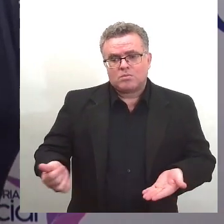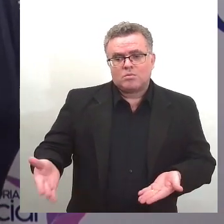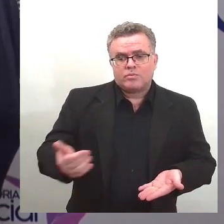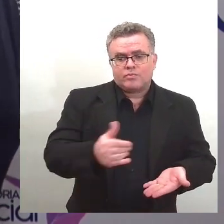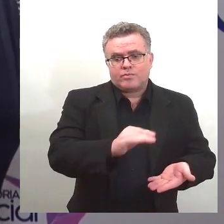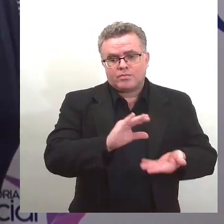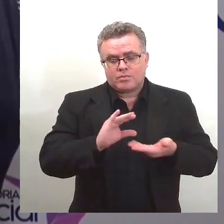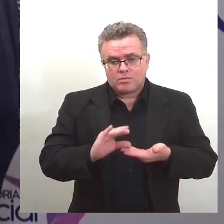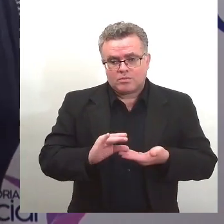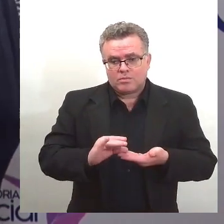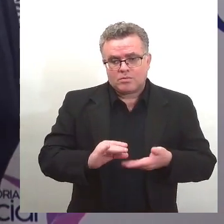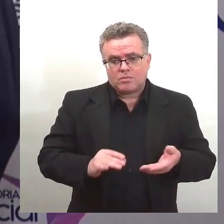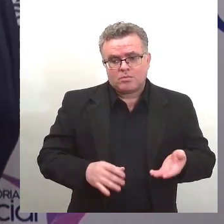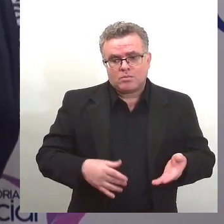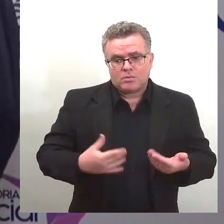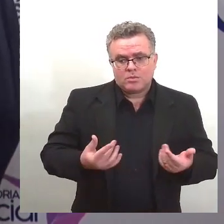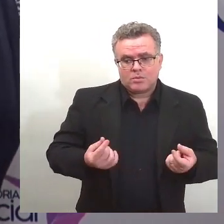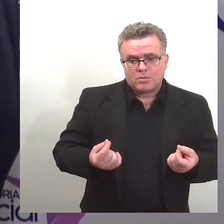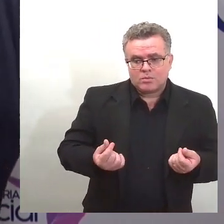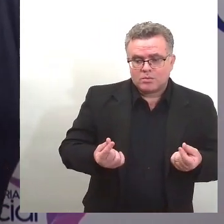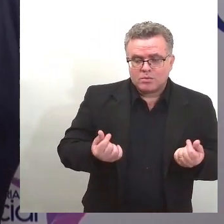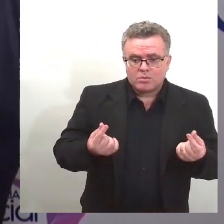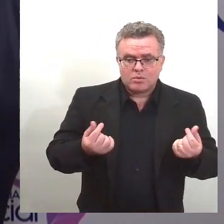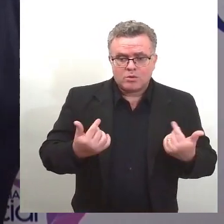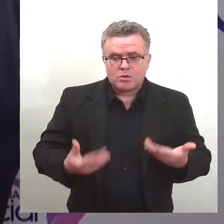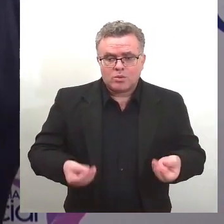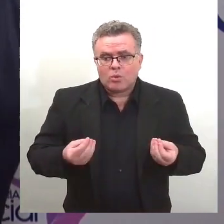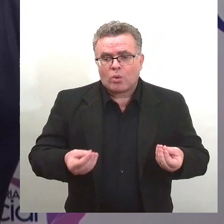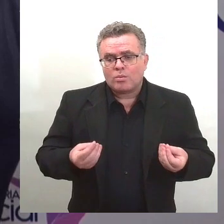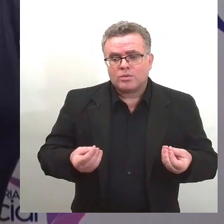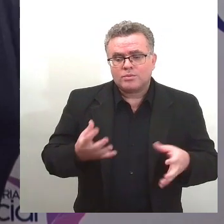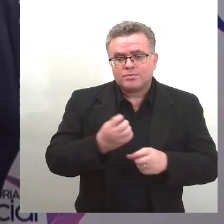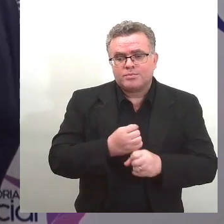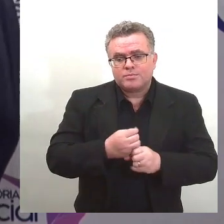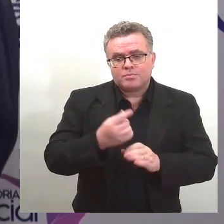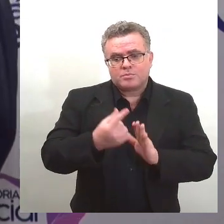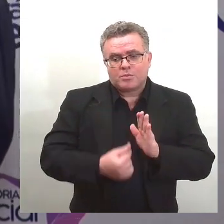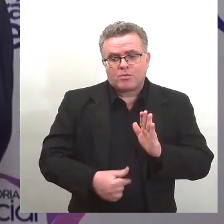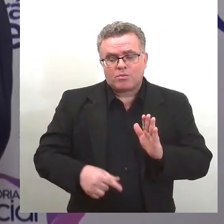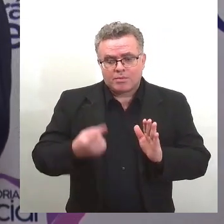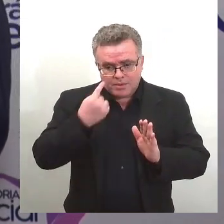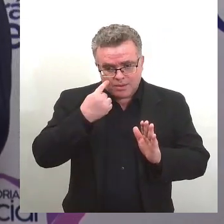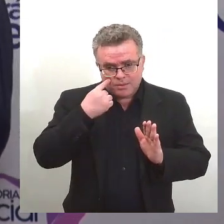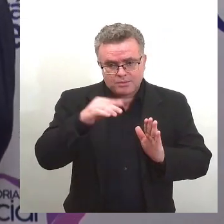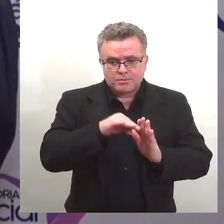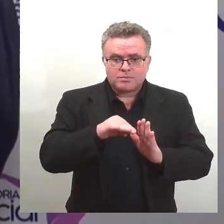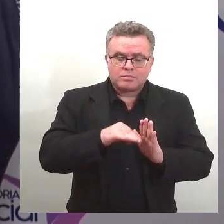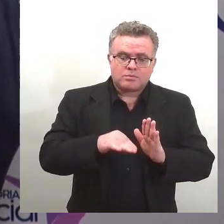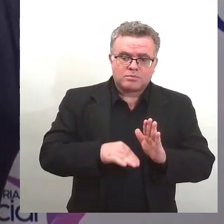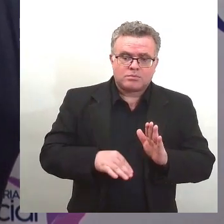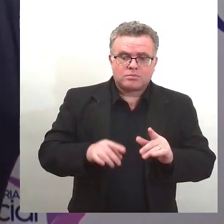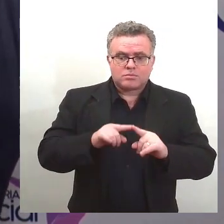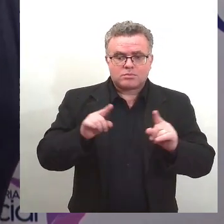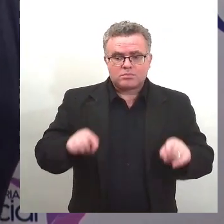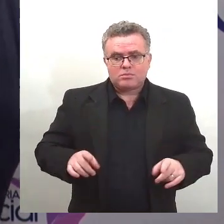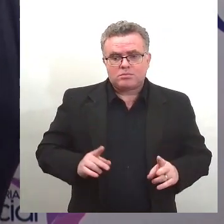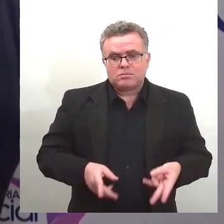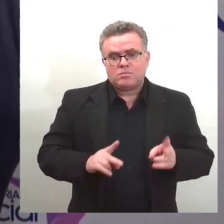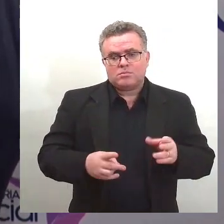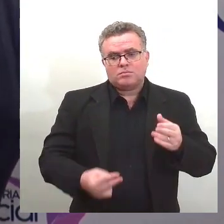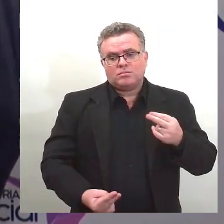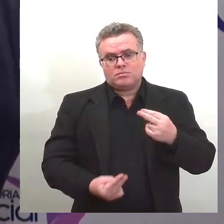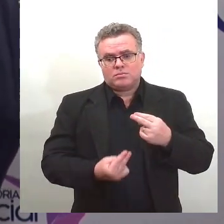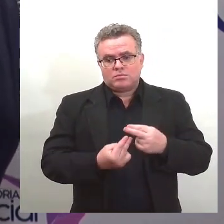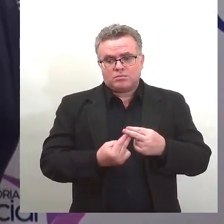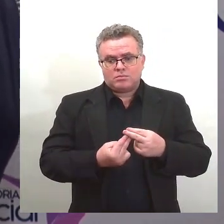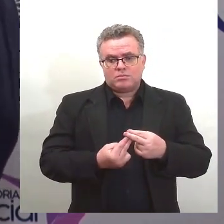o órgão gasta para manter a folha de pessoal dos servidores efetivos do DETRAN, o governo se